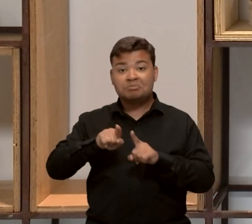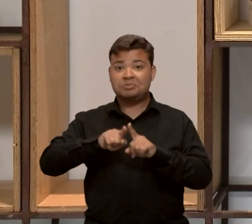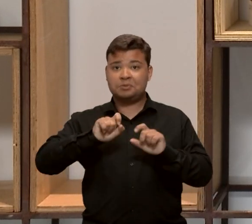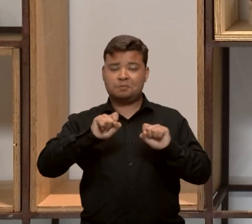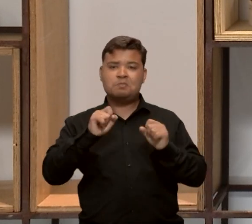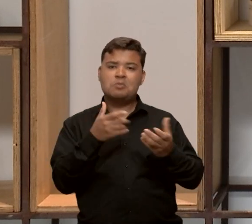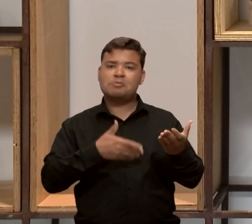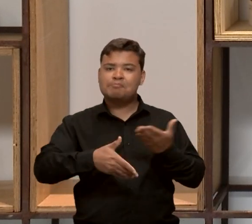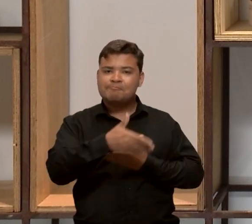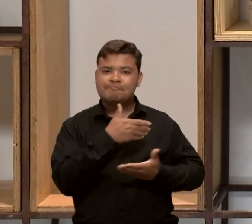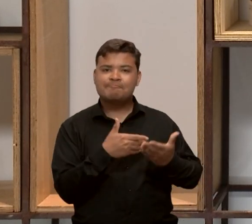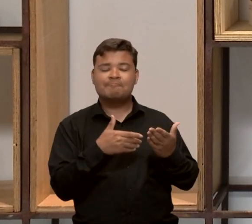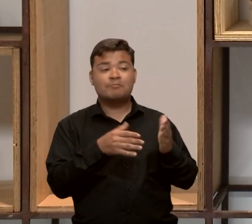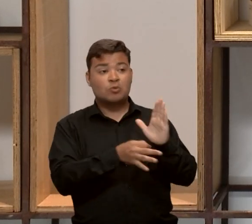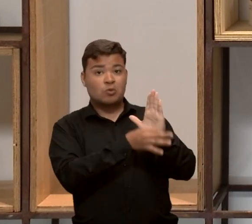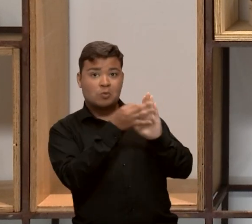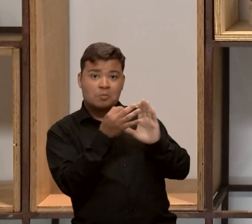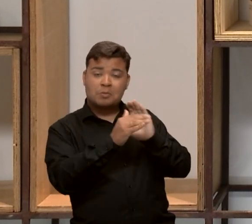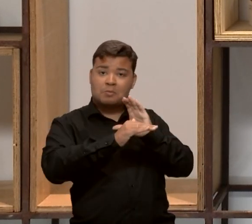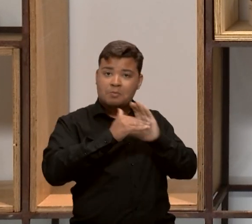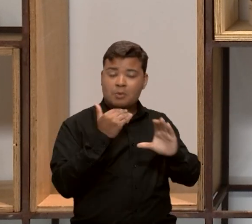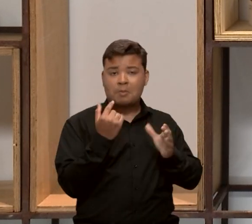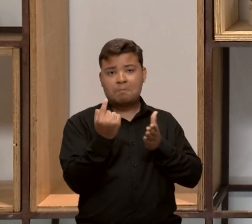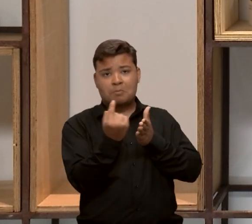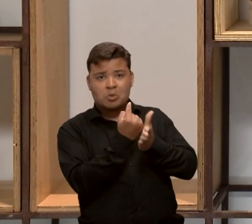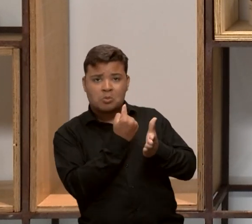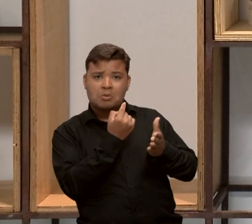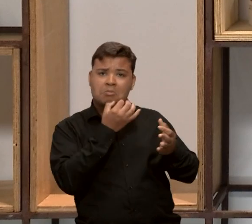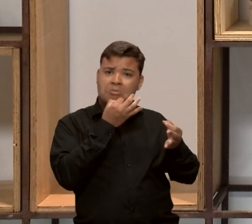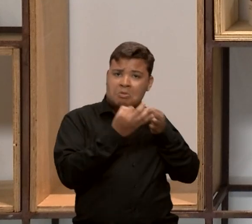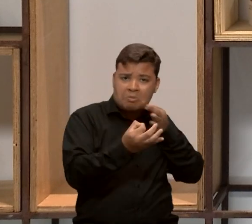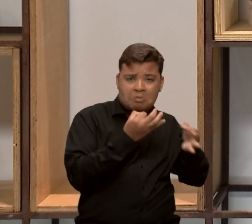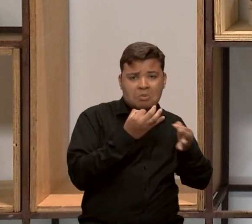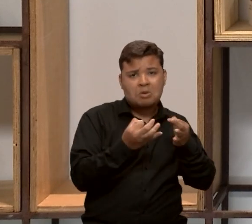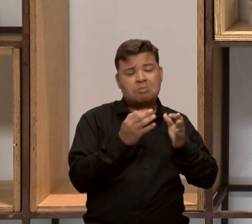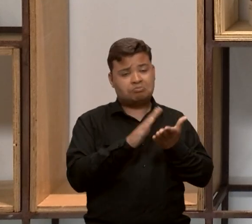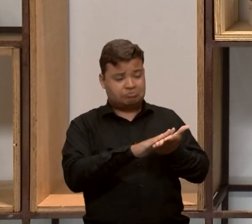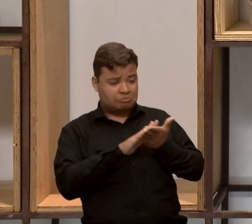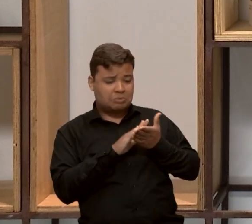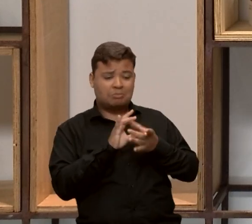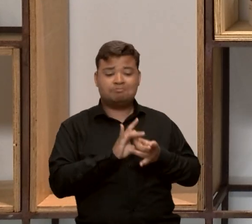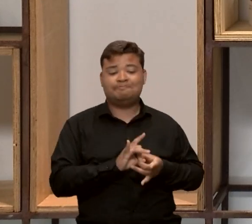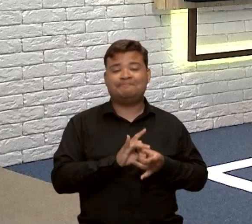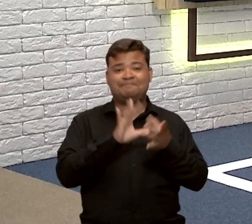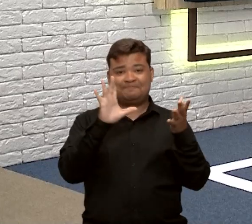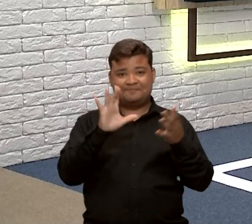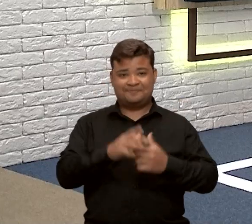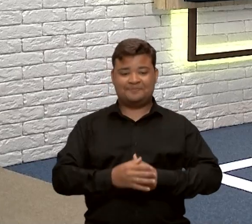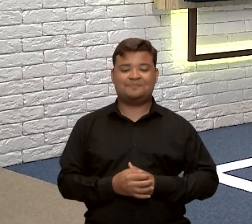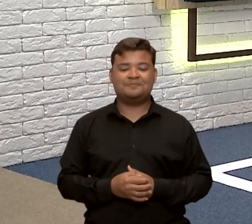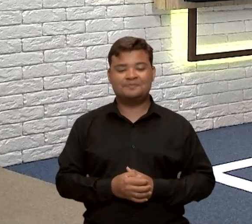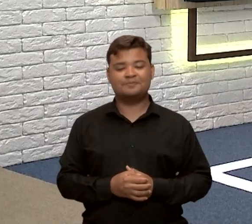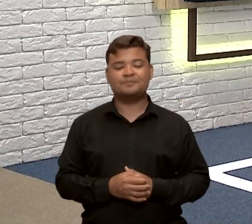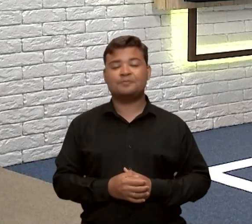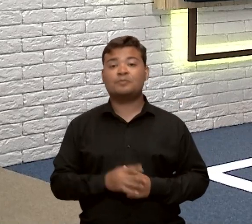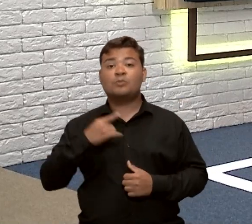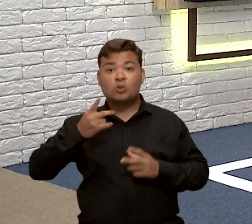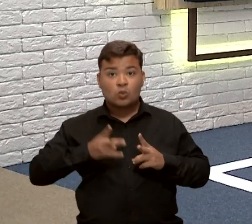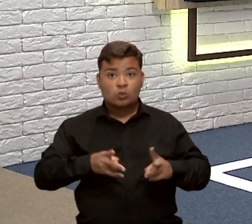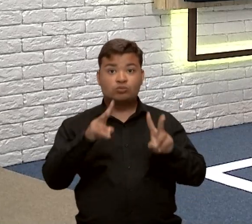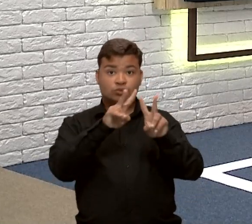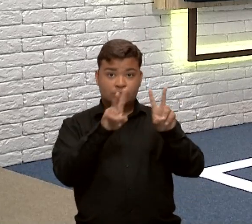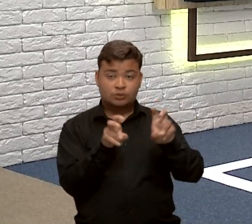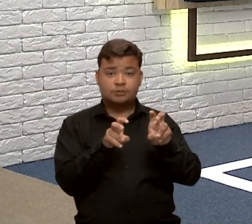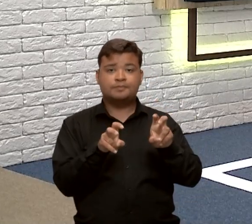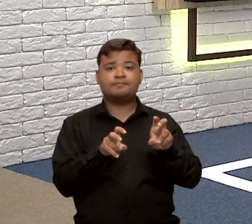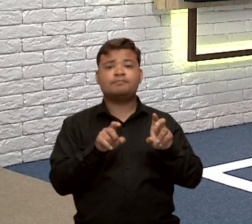sua sugestão de pauta, sua pergunta, sua crítica ou seu elogio. E nós continuamos a tratar sobre a